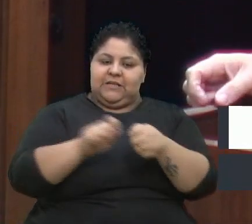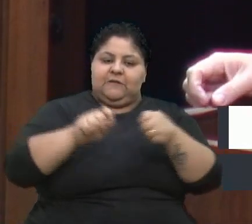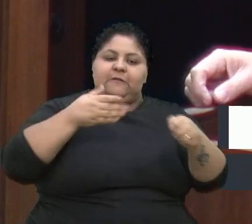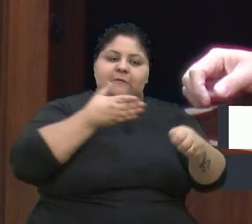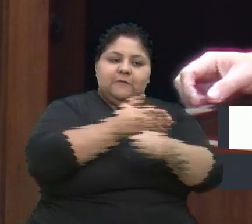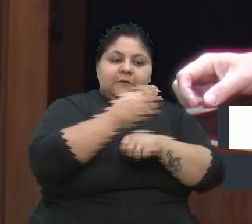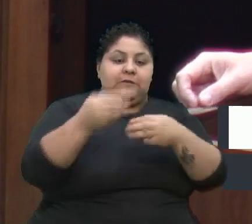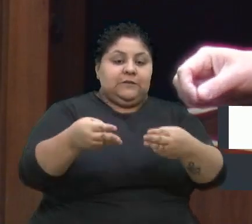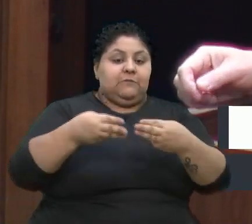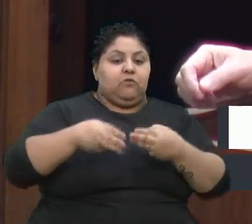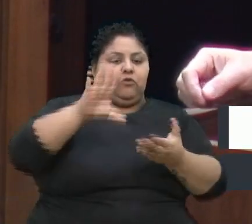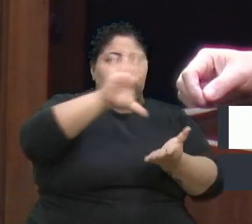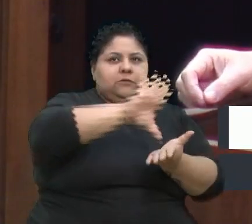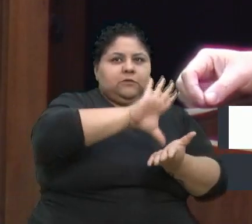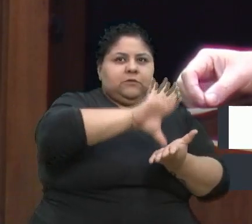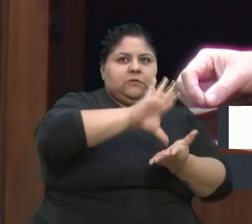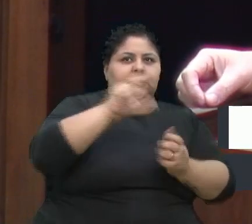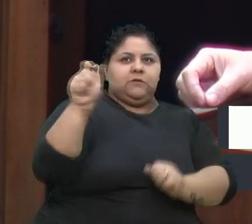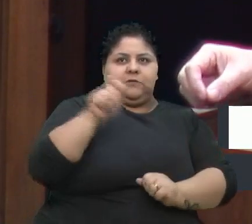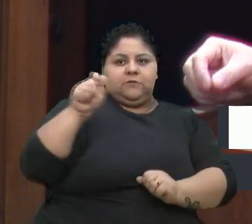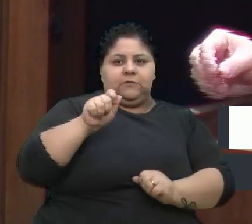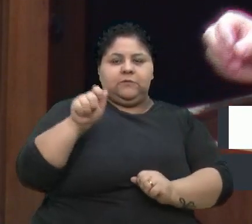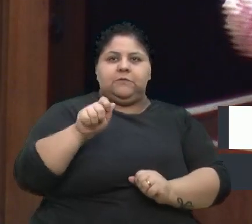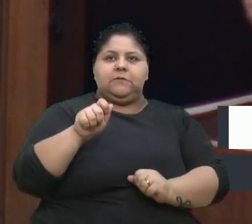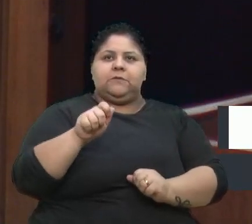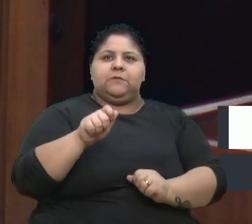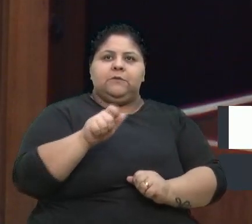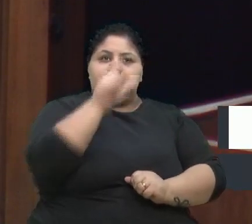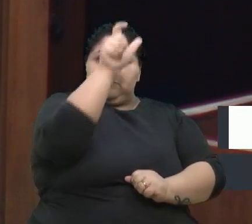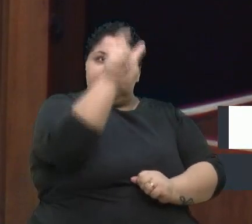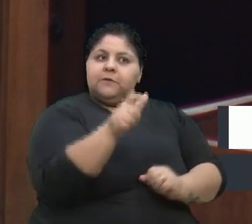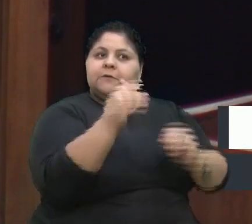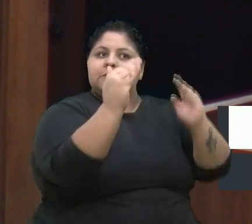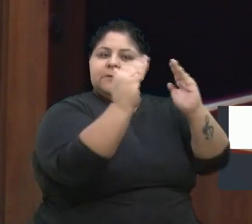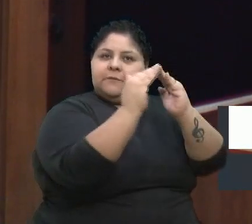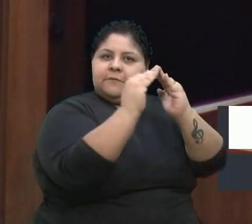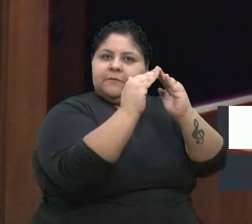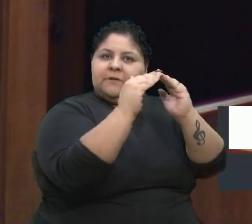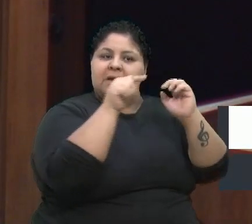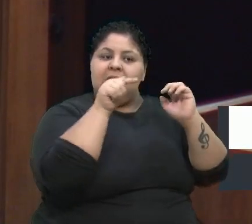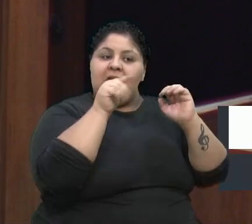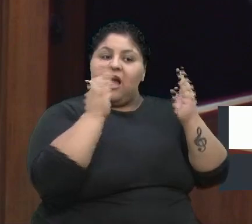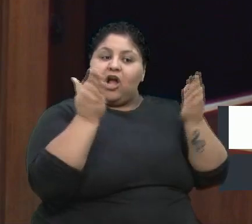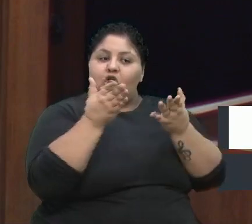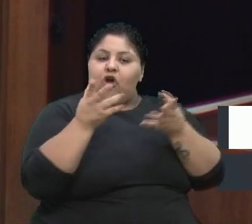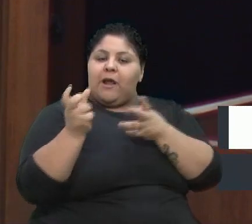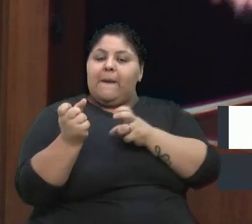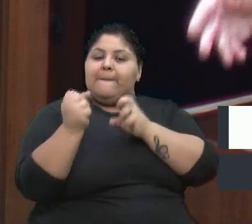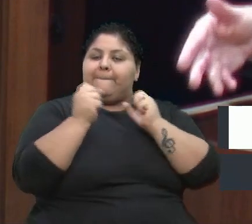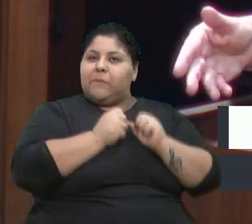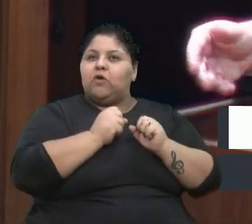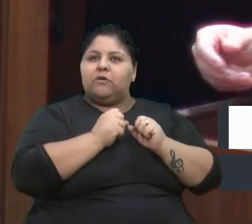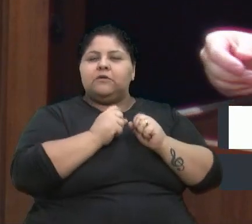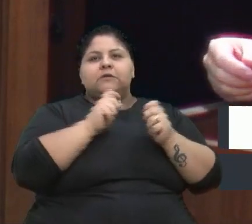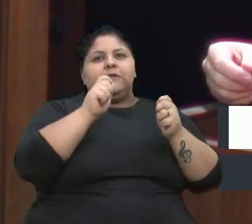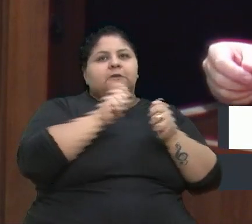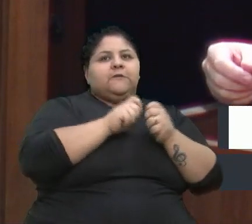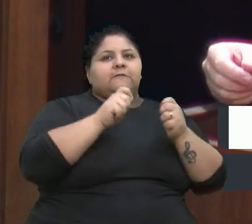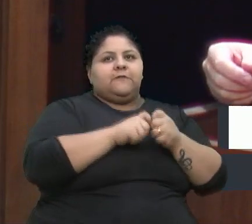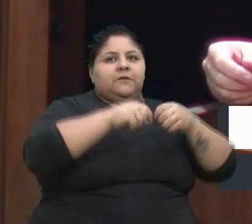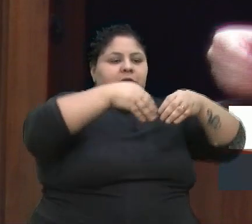adoção da praça, onde a Associação dos Moradores, ela vai poder agora realizar